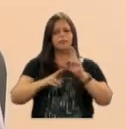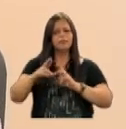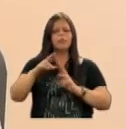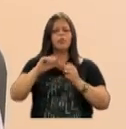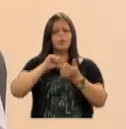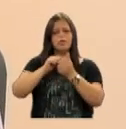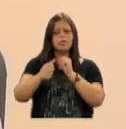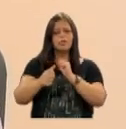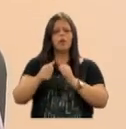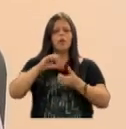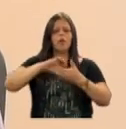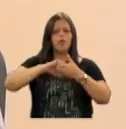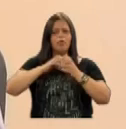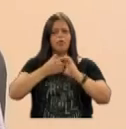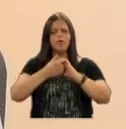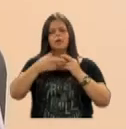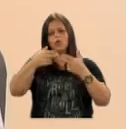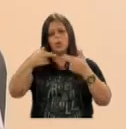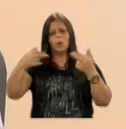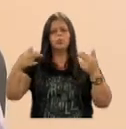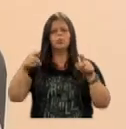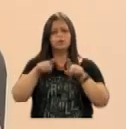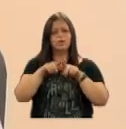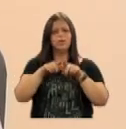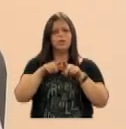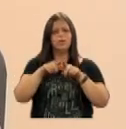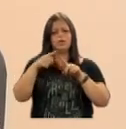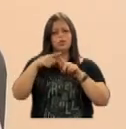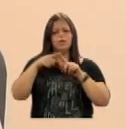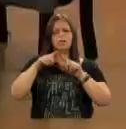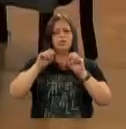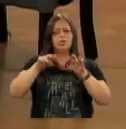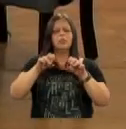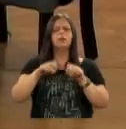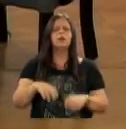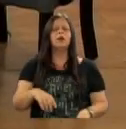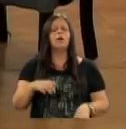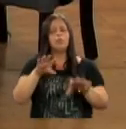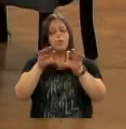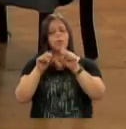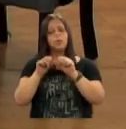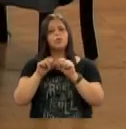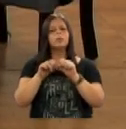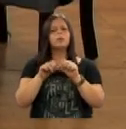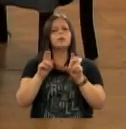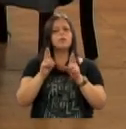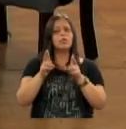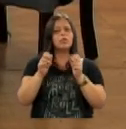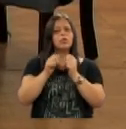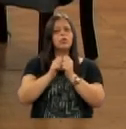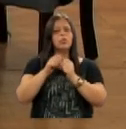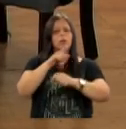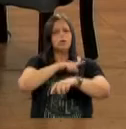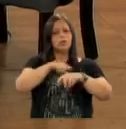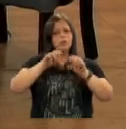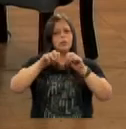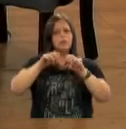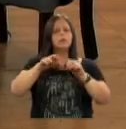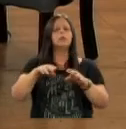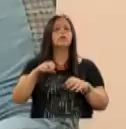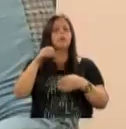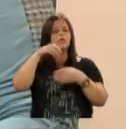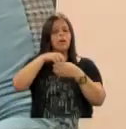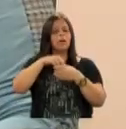relação é com esporte com as artes e também com outros métodos de ensino da professora assim a gente busca é através da educação e dentro da